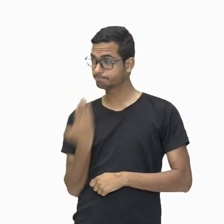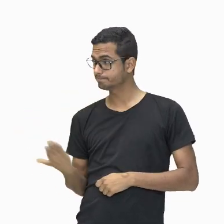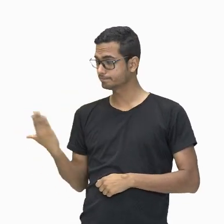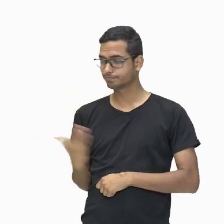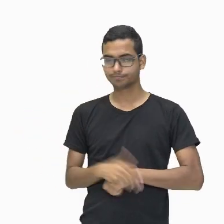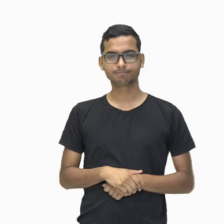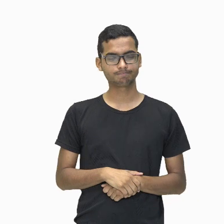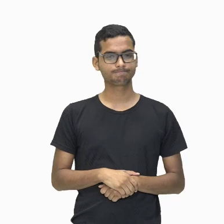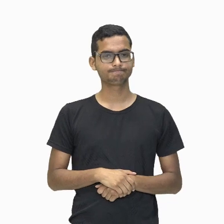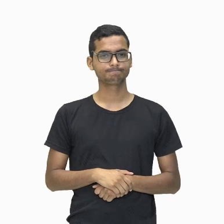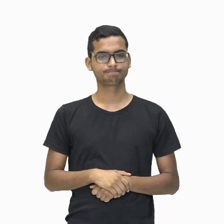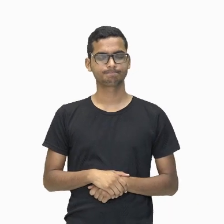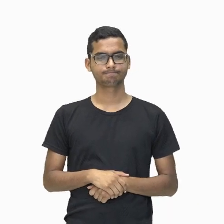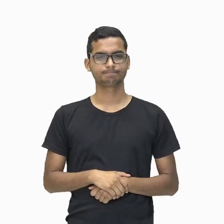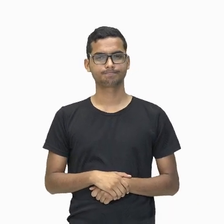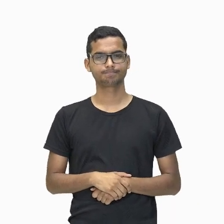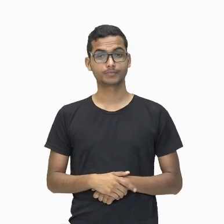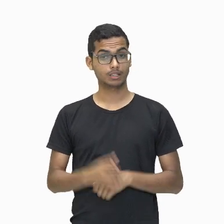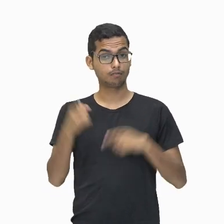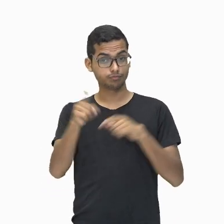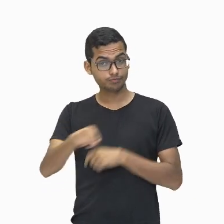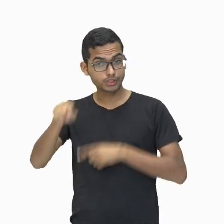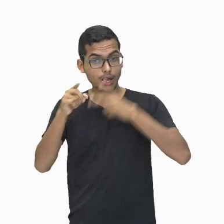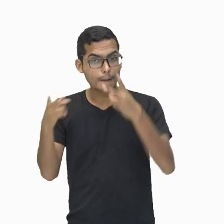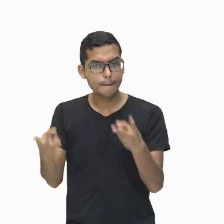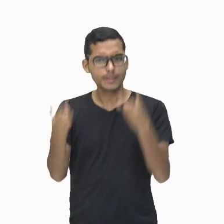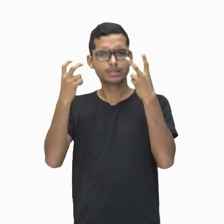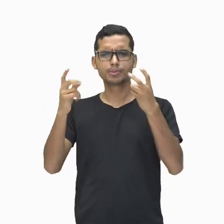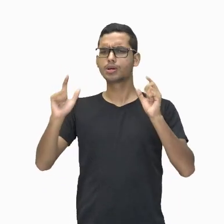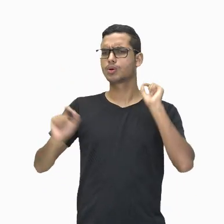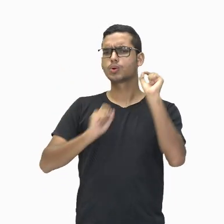vai observar que o nosso